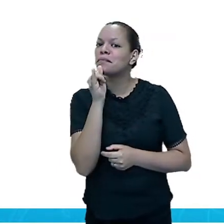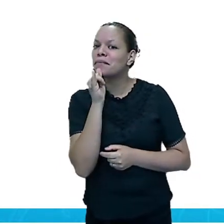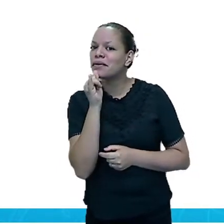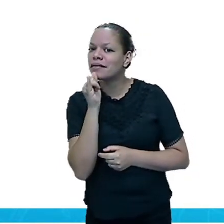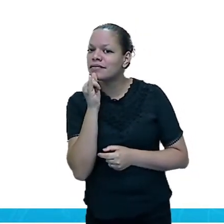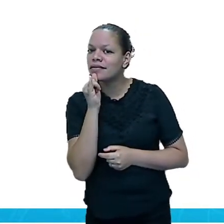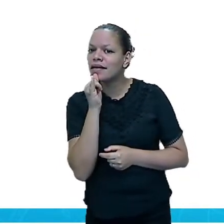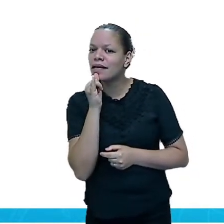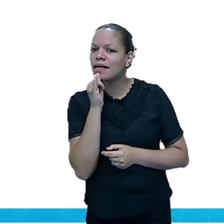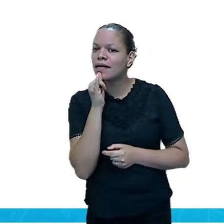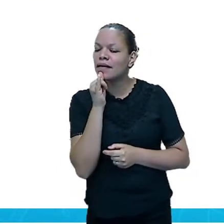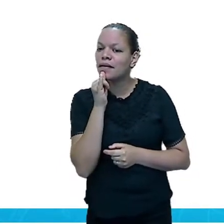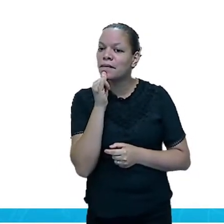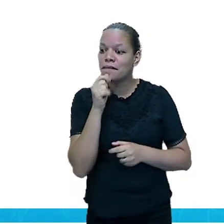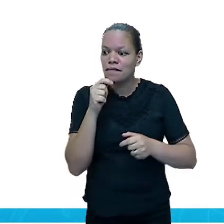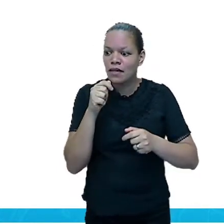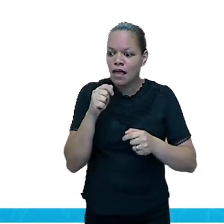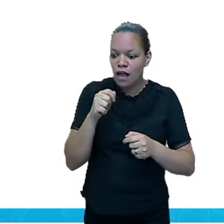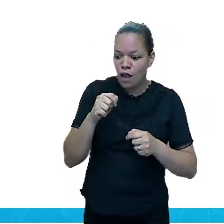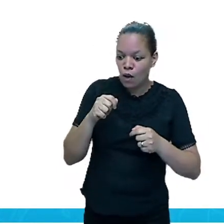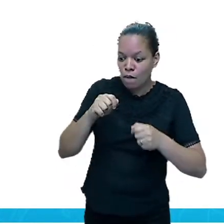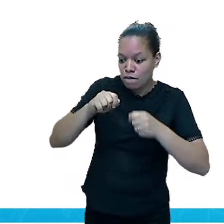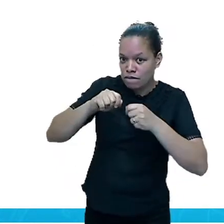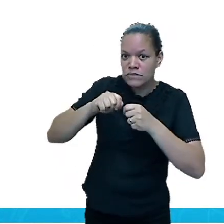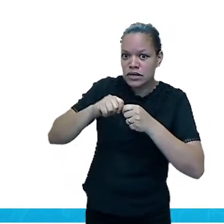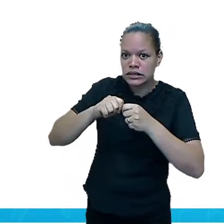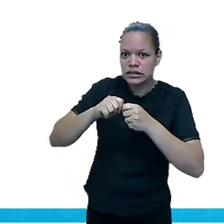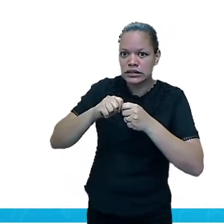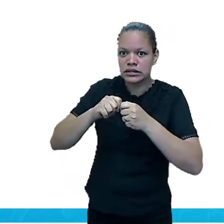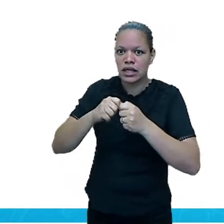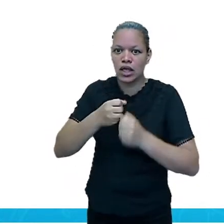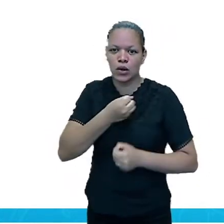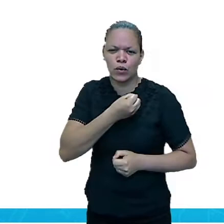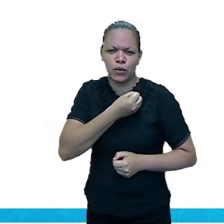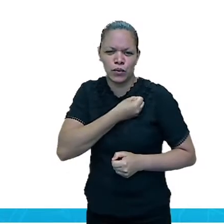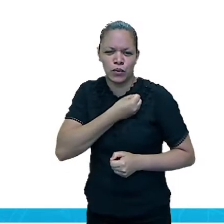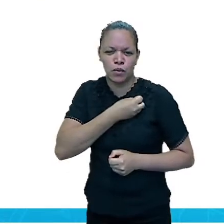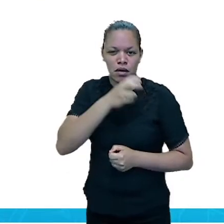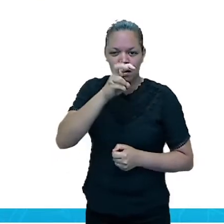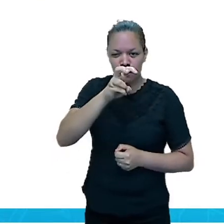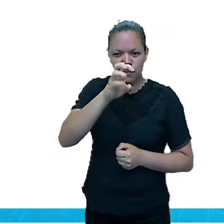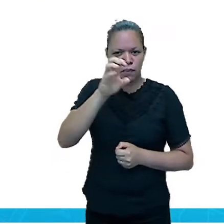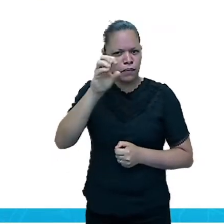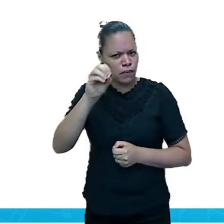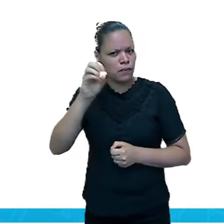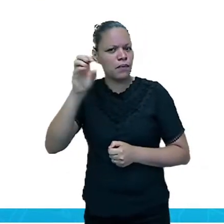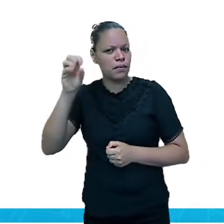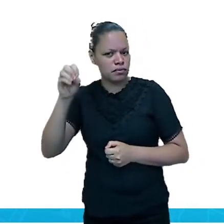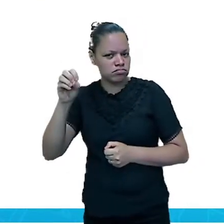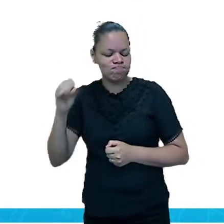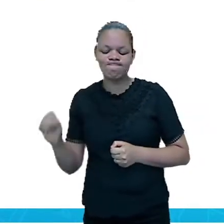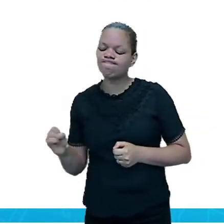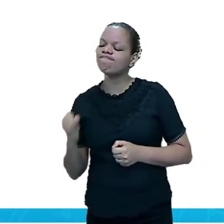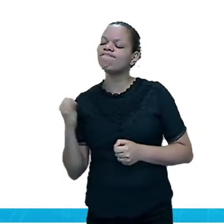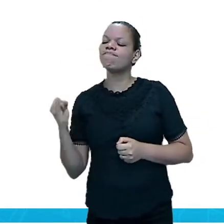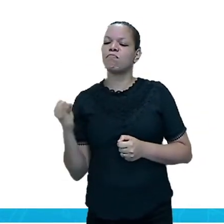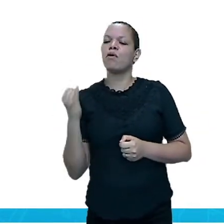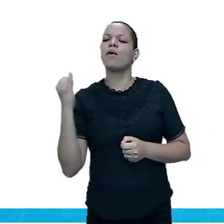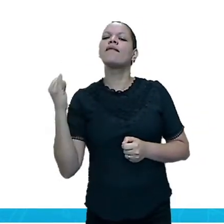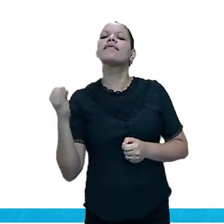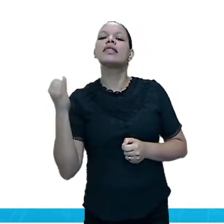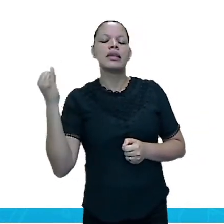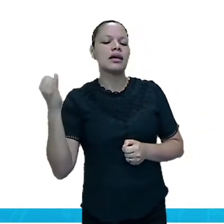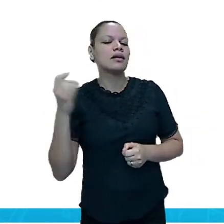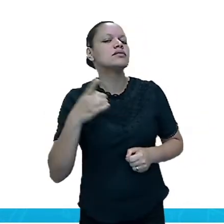vindo que, a partir, quando nós estudamos sobre o nosso sistema numeral, o valor posicional, aí seria importante. Mas de